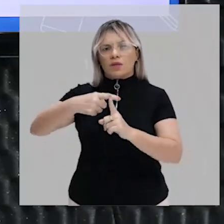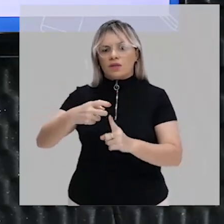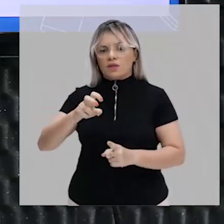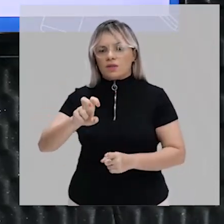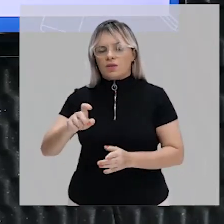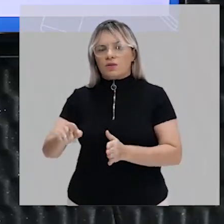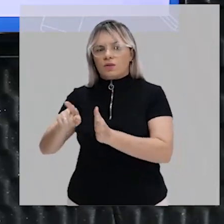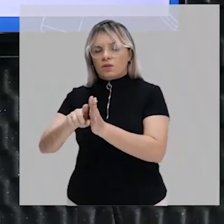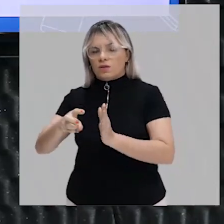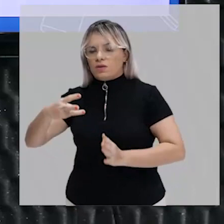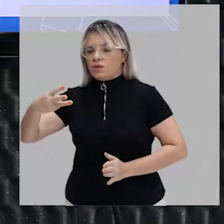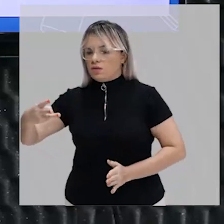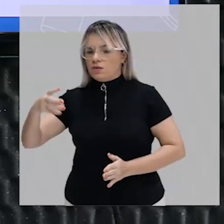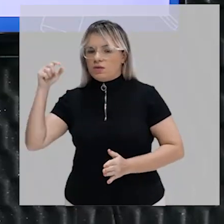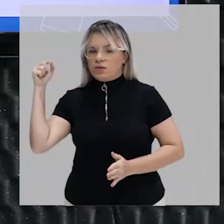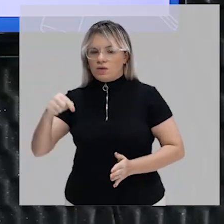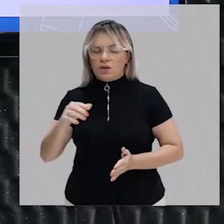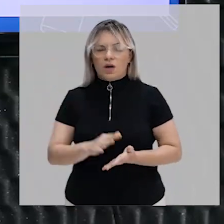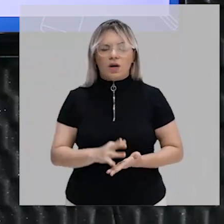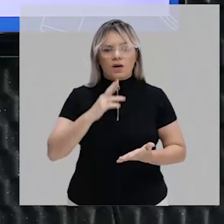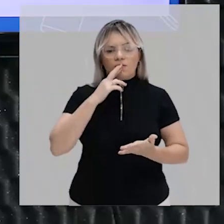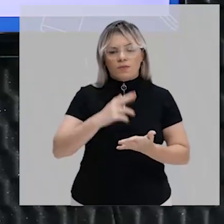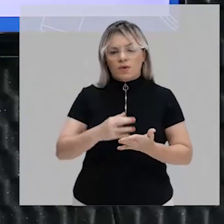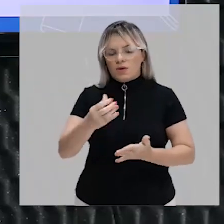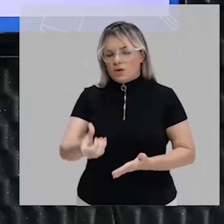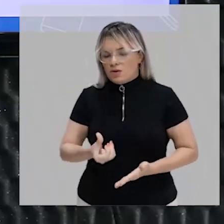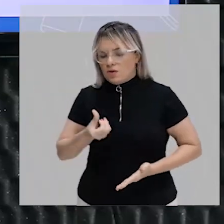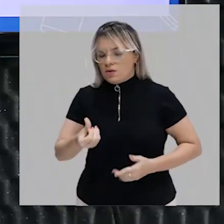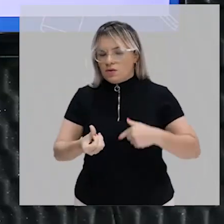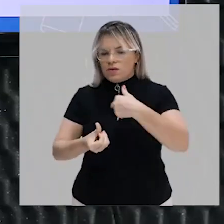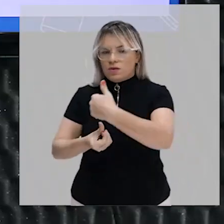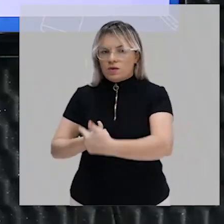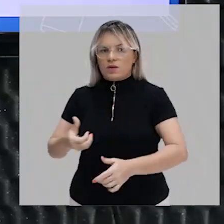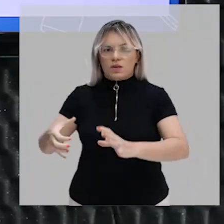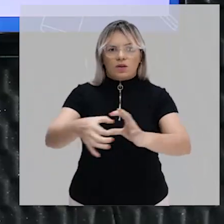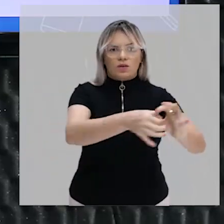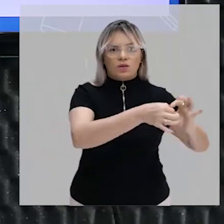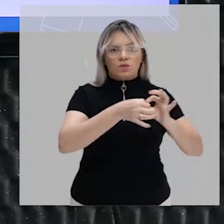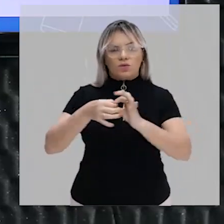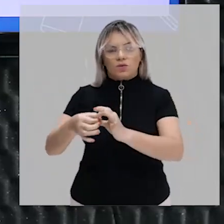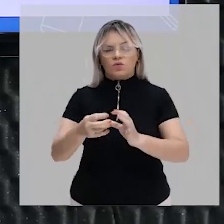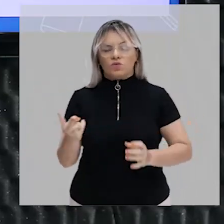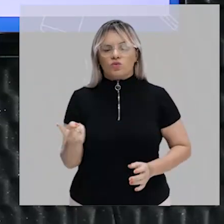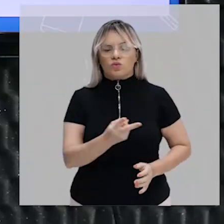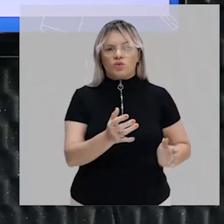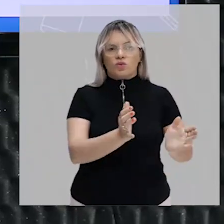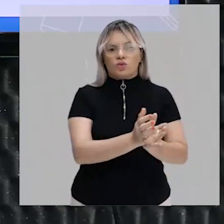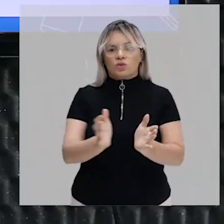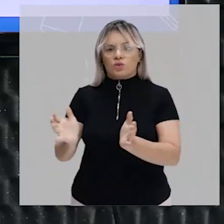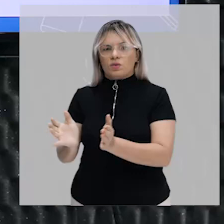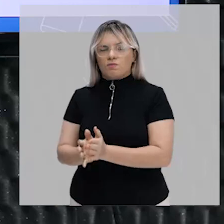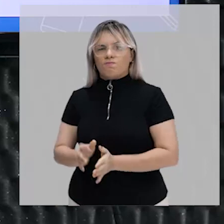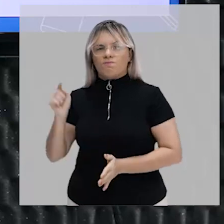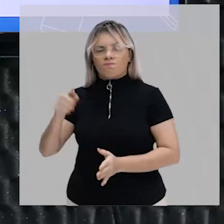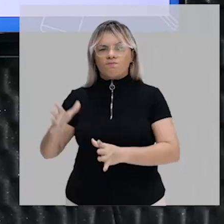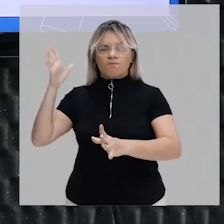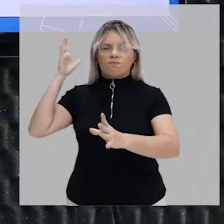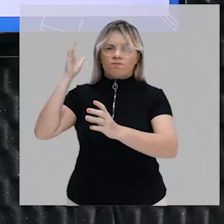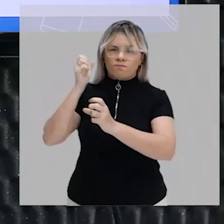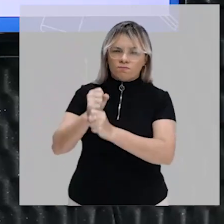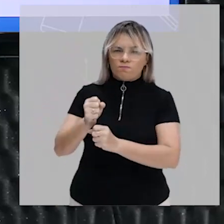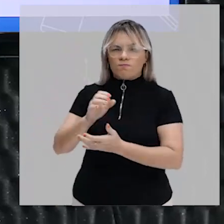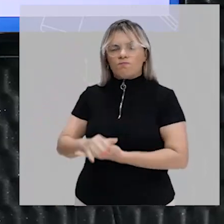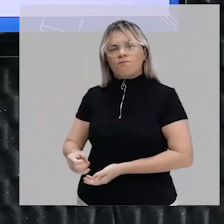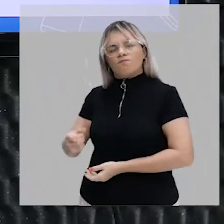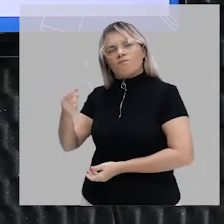sim, nós temos 6, que é justamente a quantidade de elementos da união. E aí eu venho para reforçar aquele